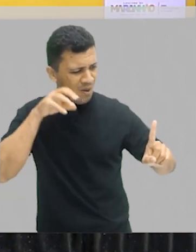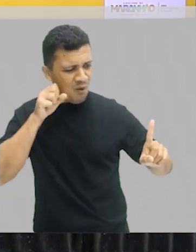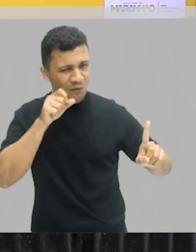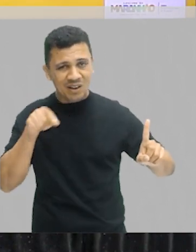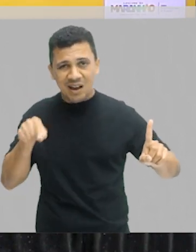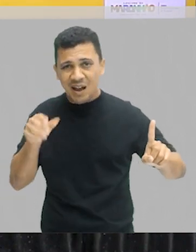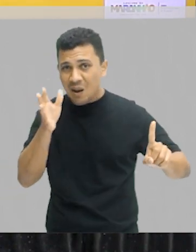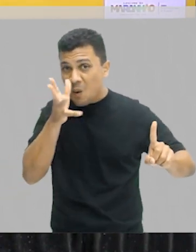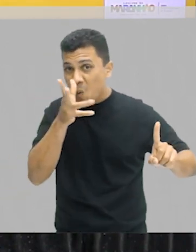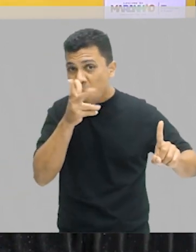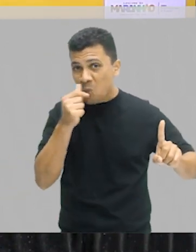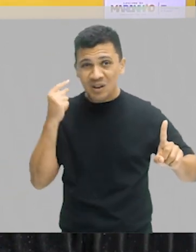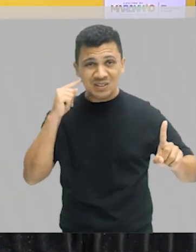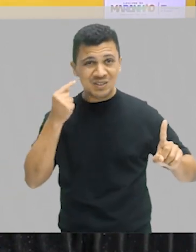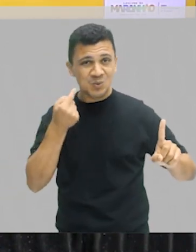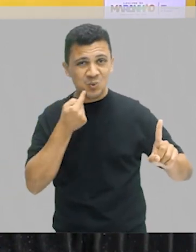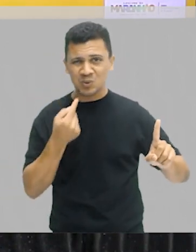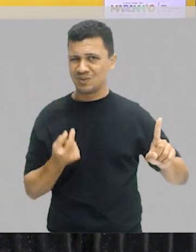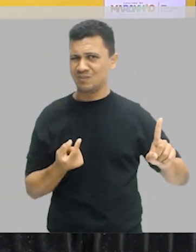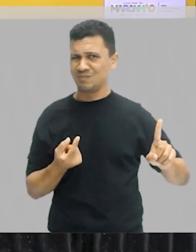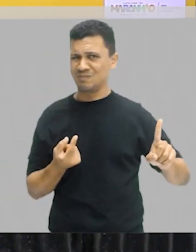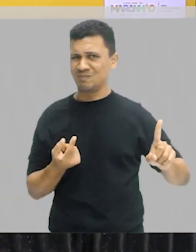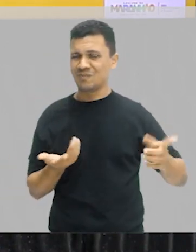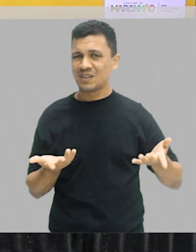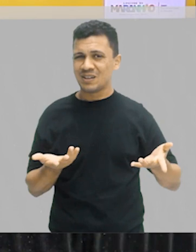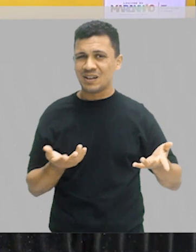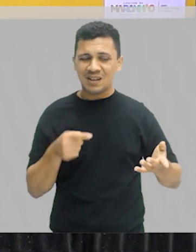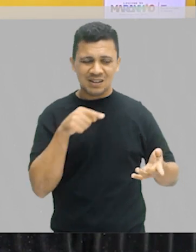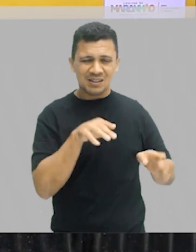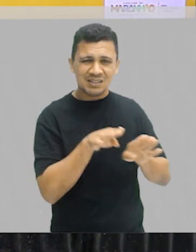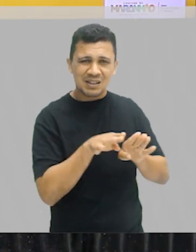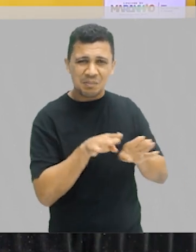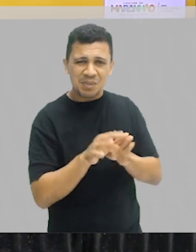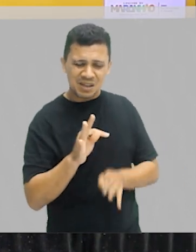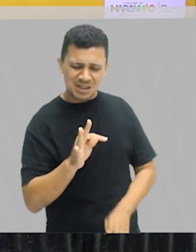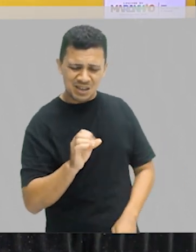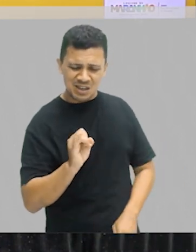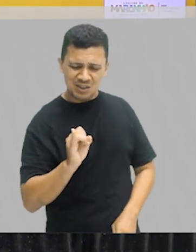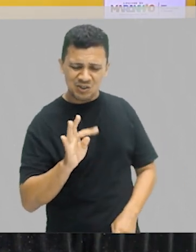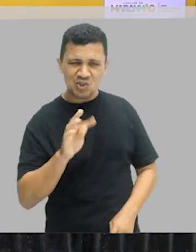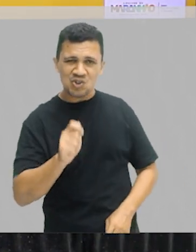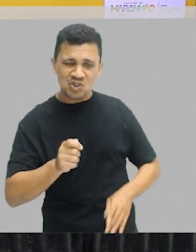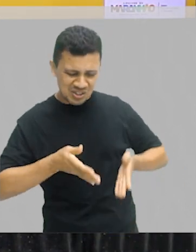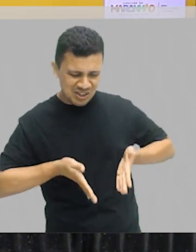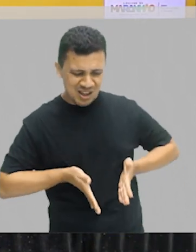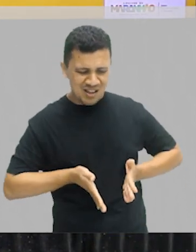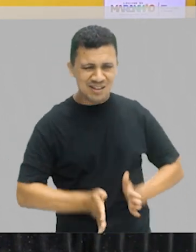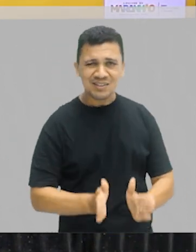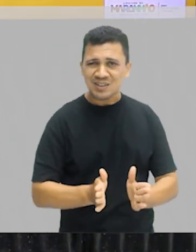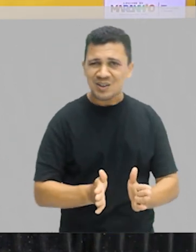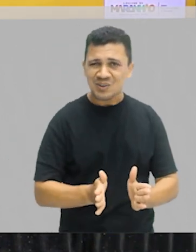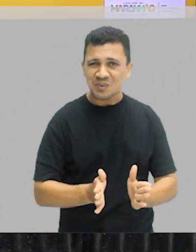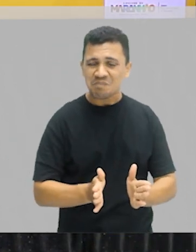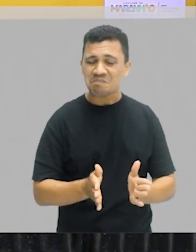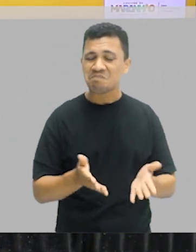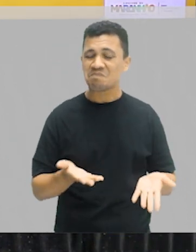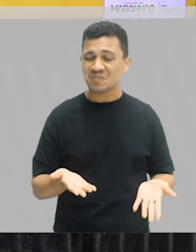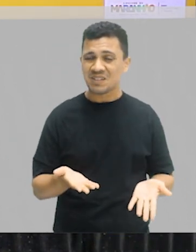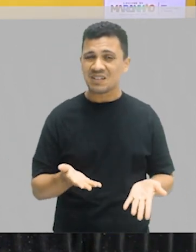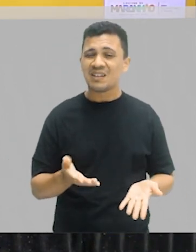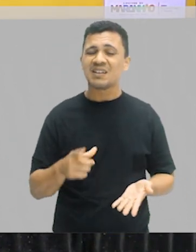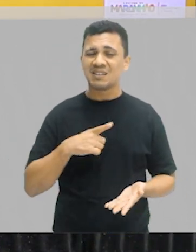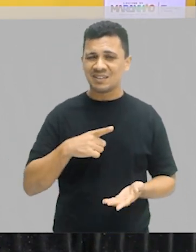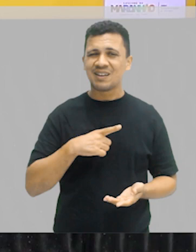forma como Tita veio ao mundo e tudo que se sucedeu pós, né, nascimento, então